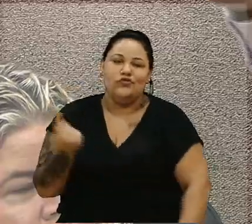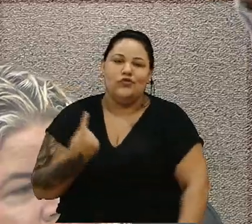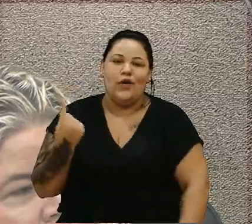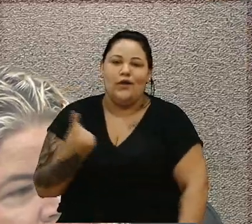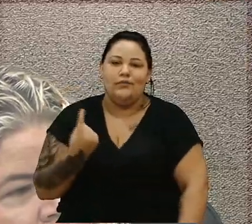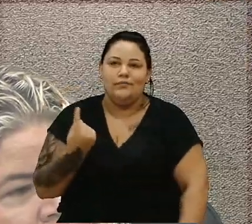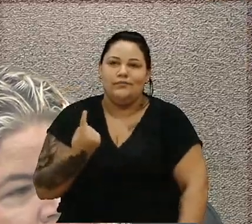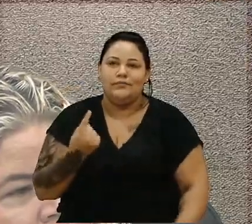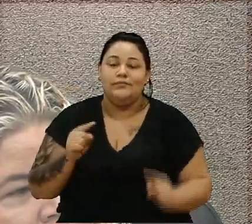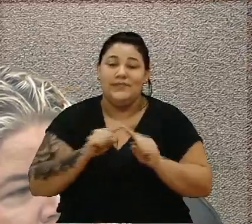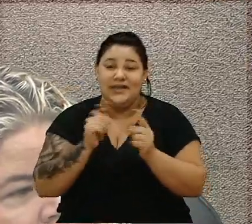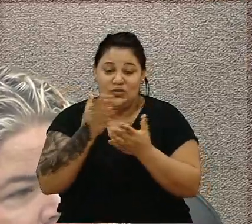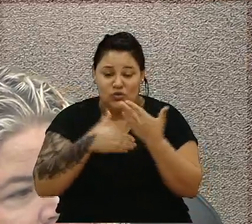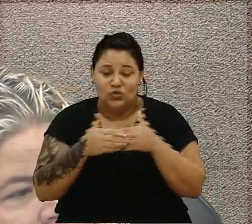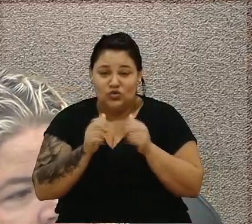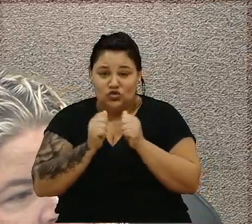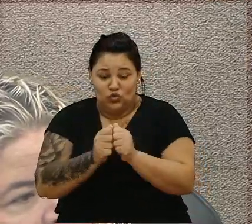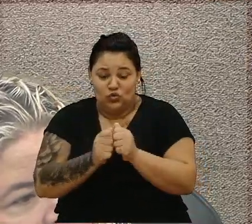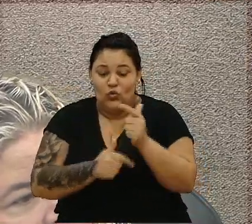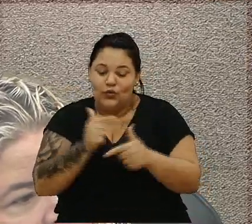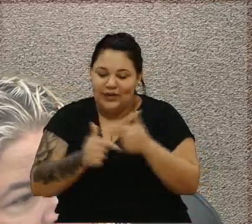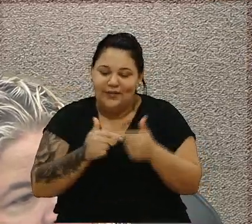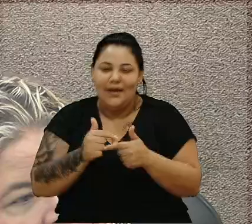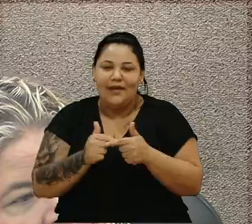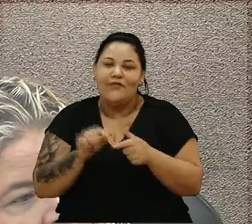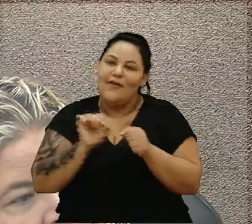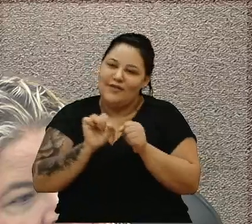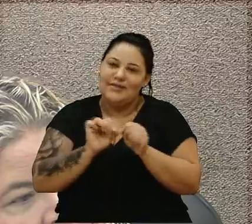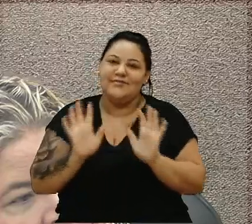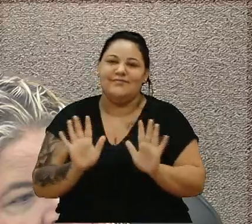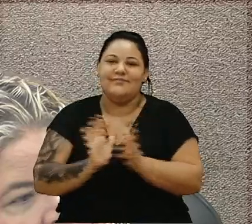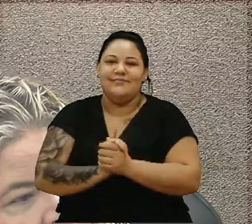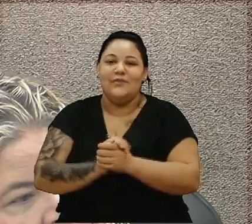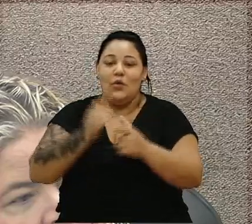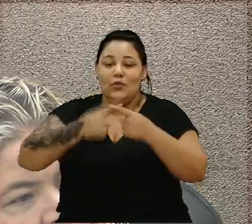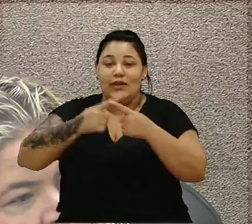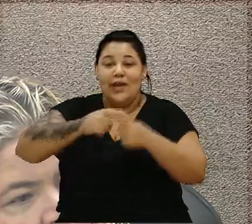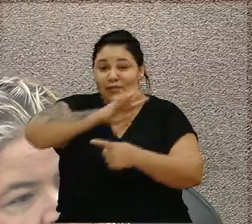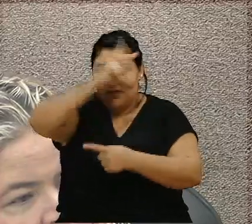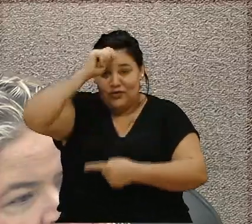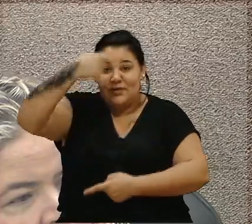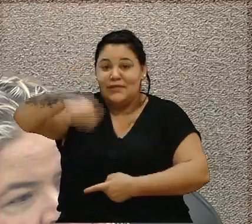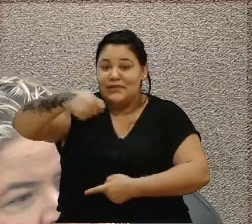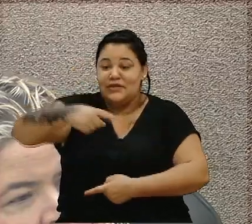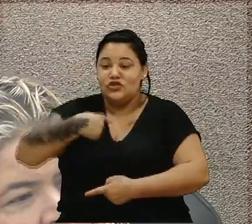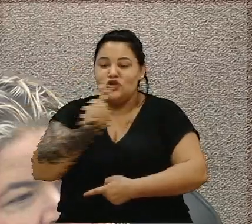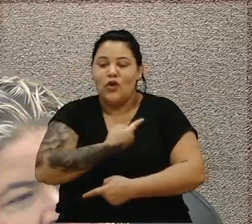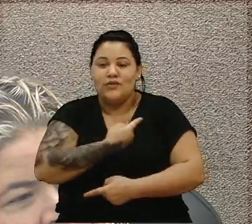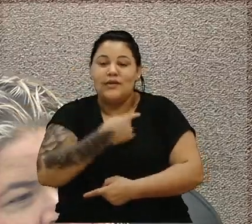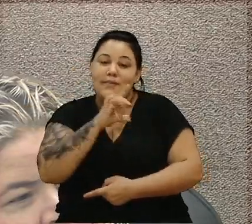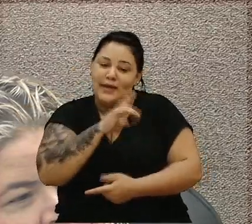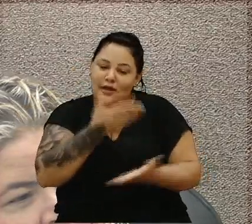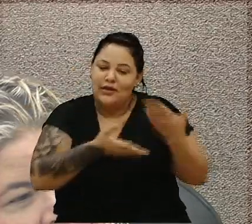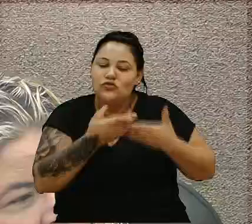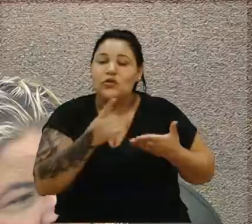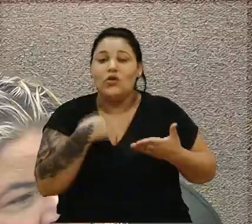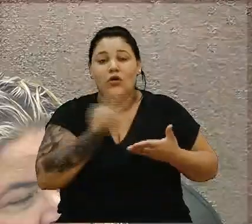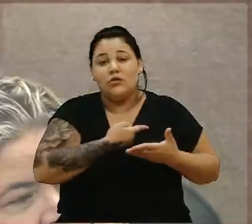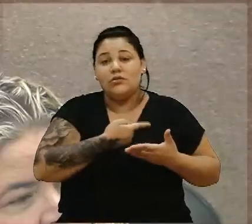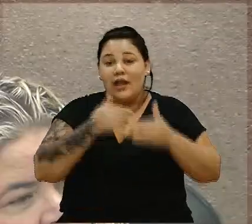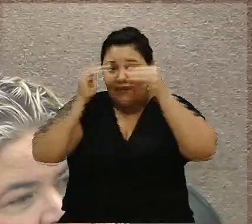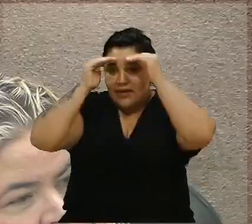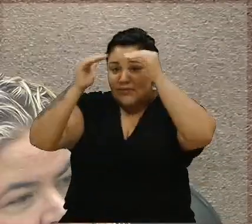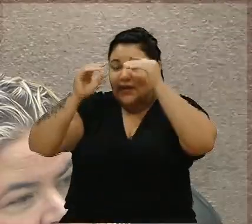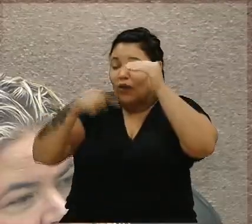pela mesma coisa, o serviço vai ser feito. Porque a prefeitura precisa de nós. E para ela ter o nosso atendimento, ela vai cumprir aquilo que a